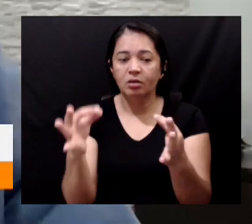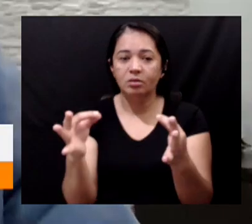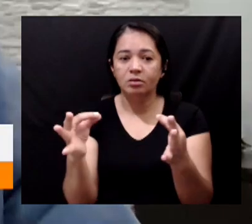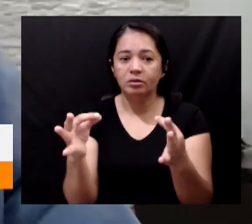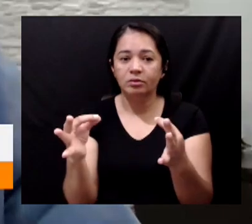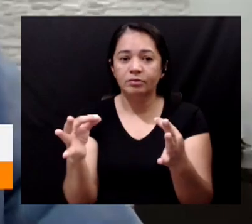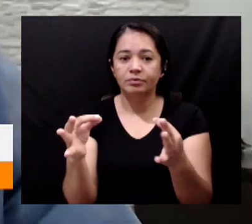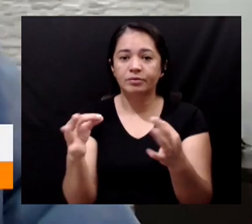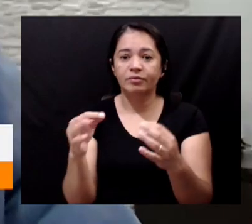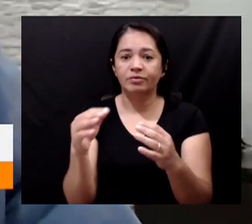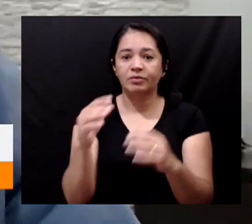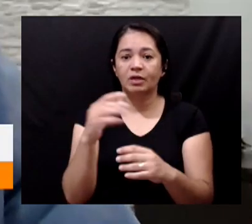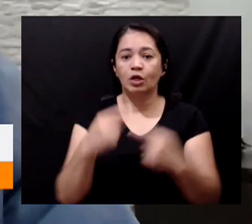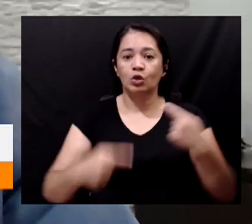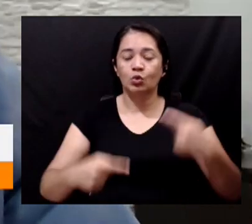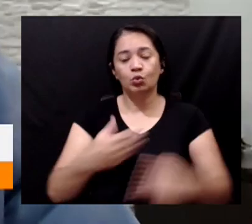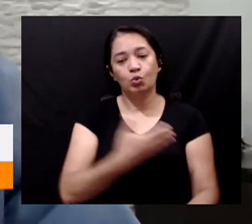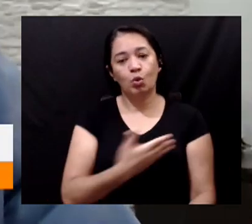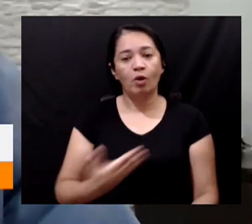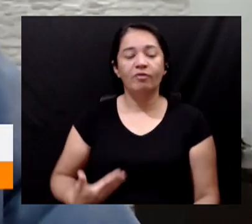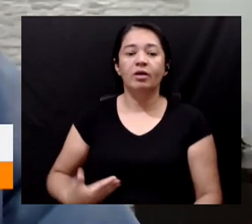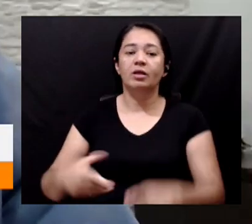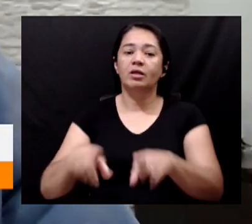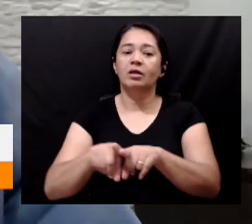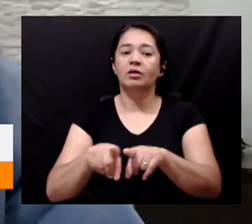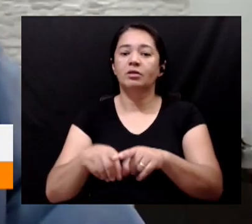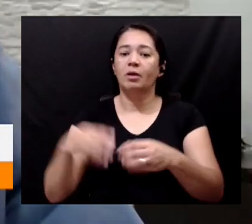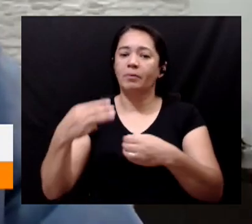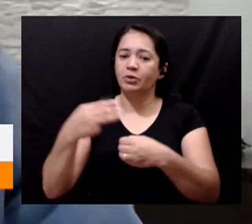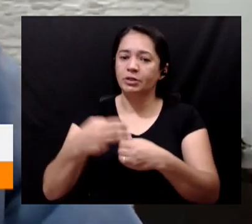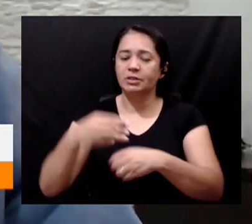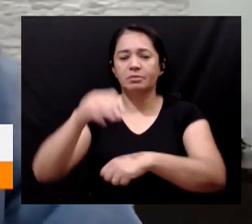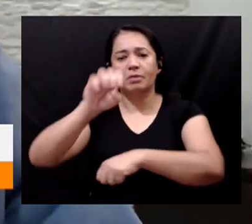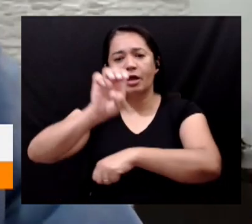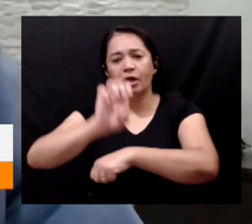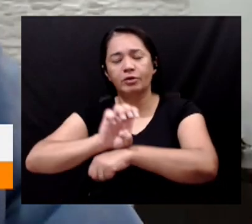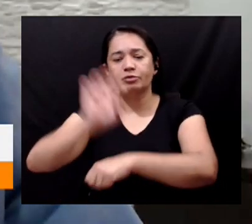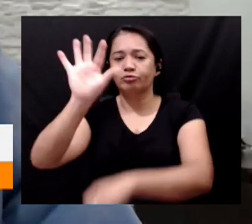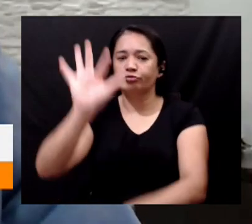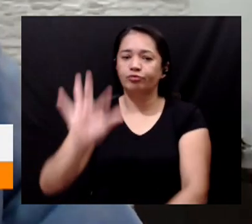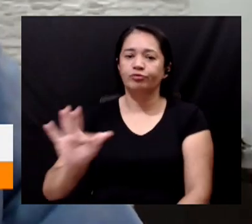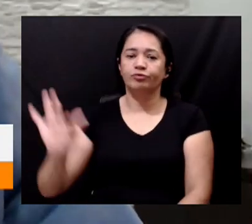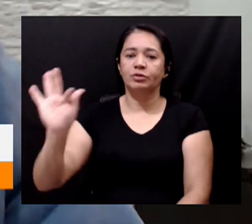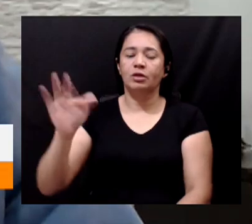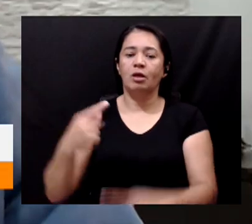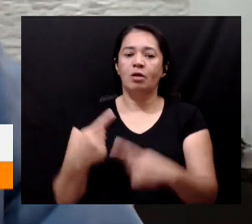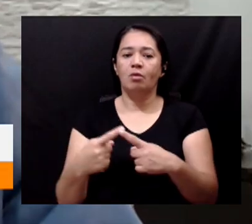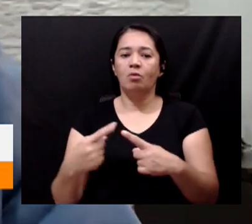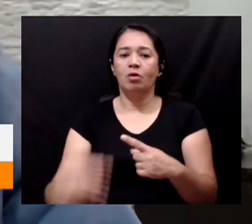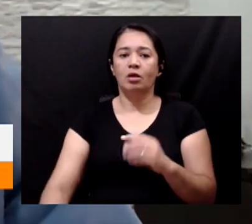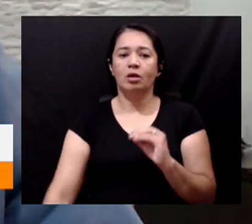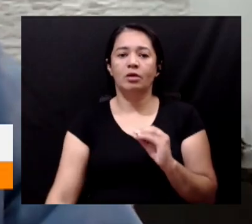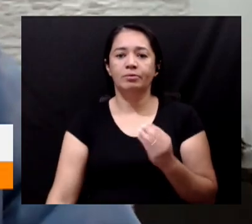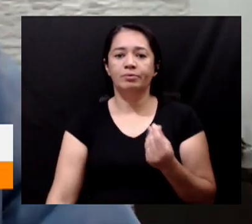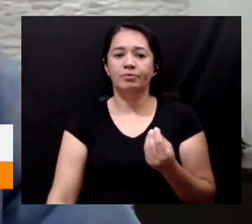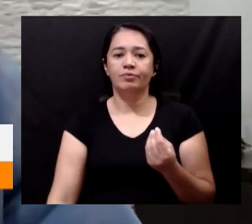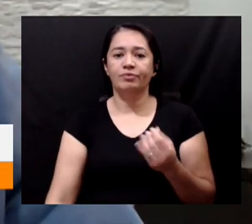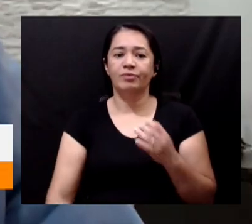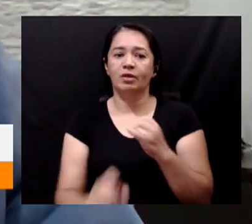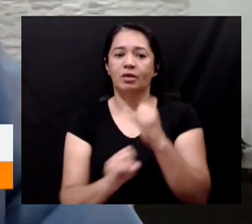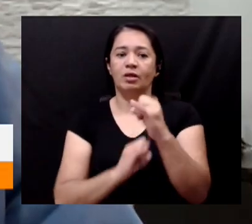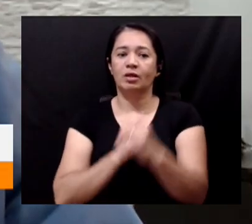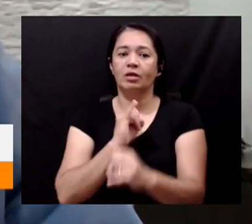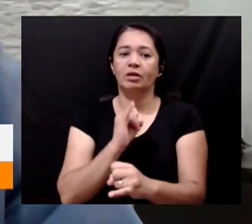do governo em si, tanto municipal, quanto estadual, quanto federal, que é uma questão que a internet ela evolui muito